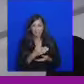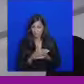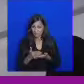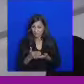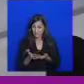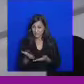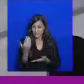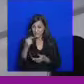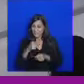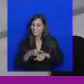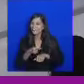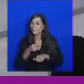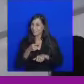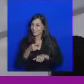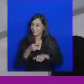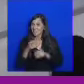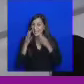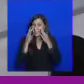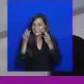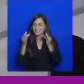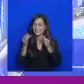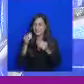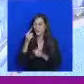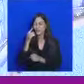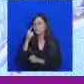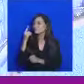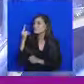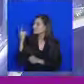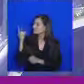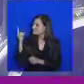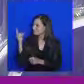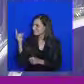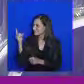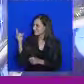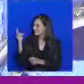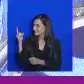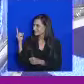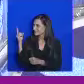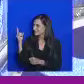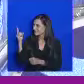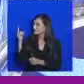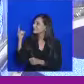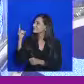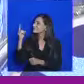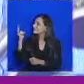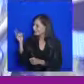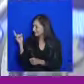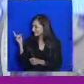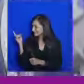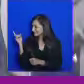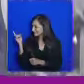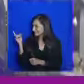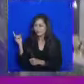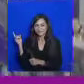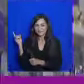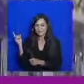Vamos começar? Chegou a hora! Atenção, bolas posicionadas! Valendo!